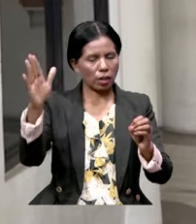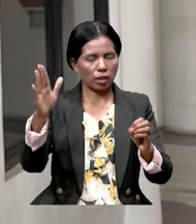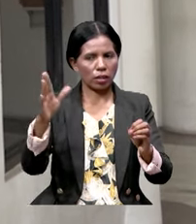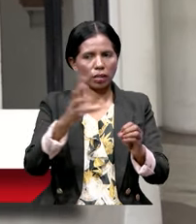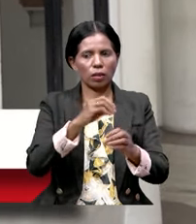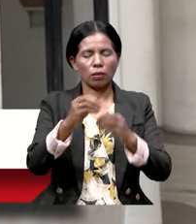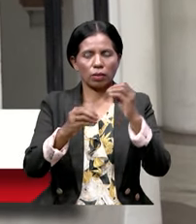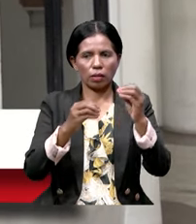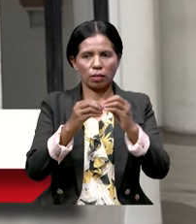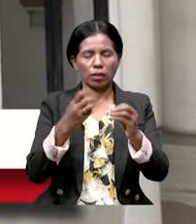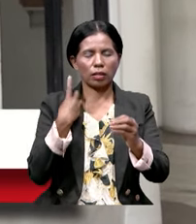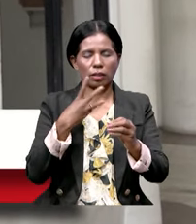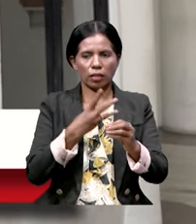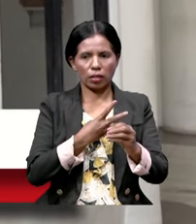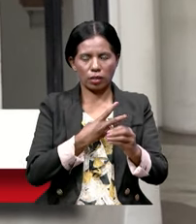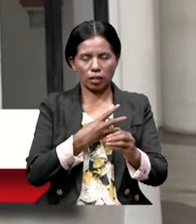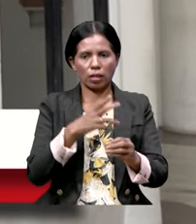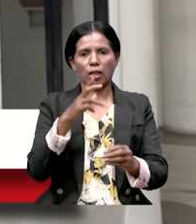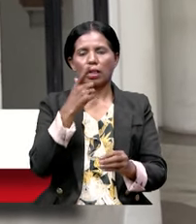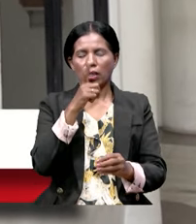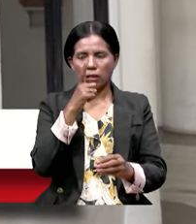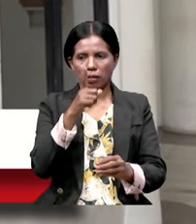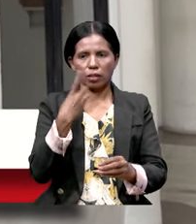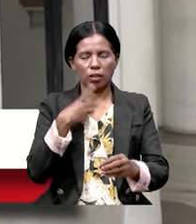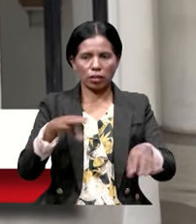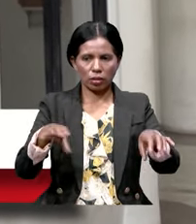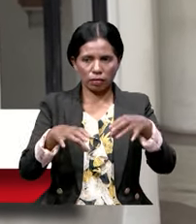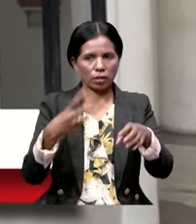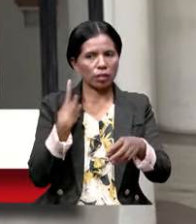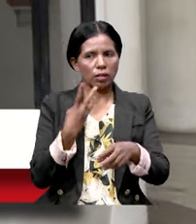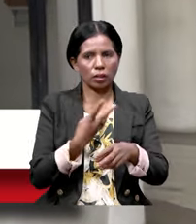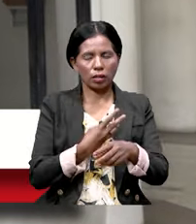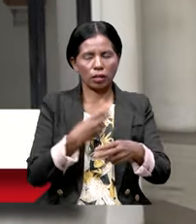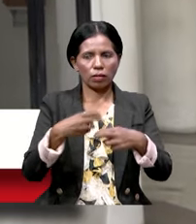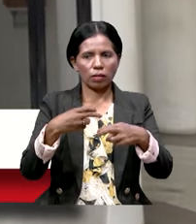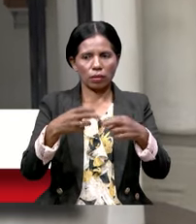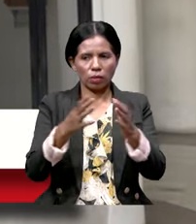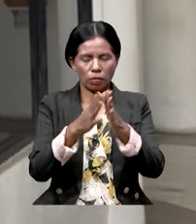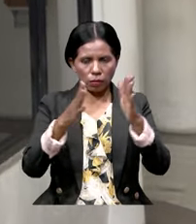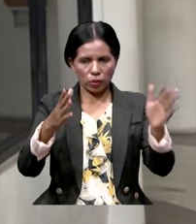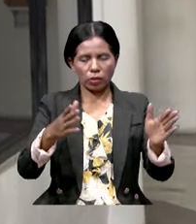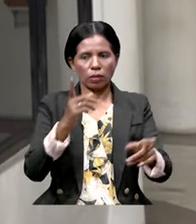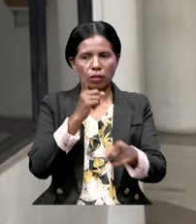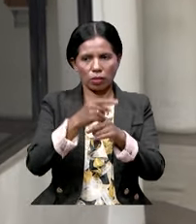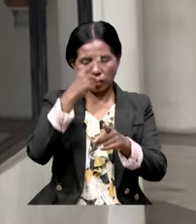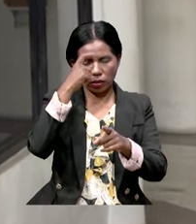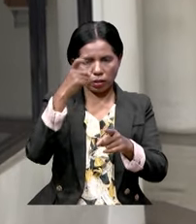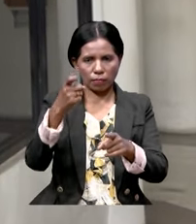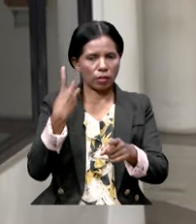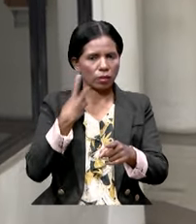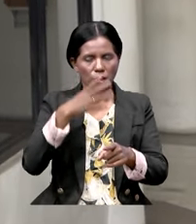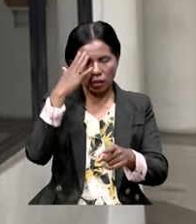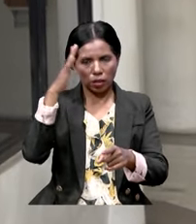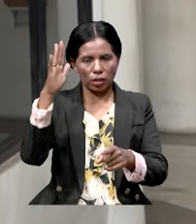ortográfica lia lida y tenia be y tenia sistema servicio nian kata impacto bote debes tamba faila ia